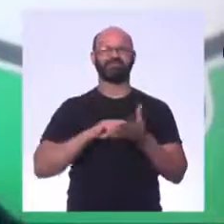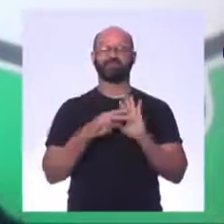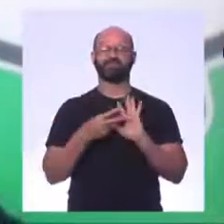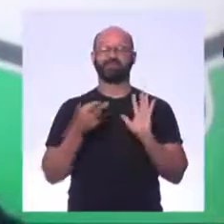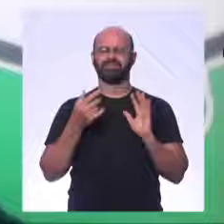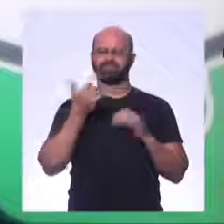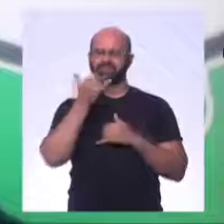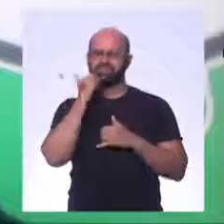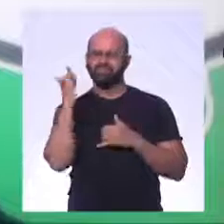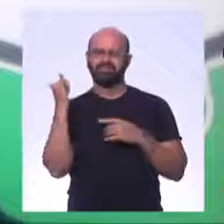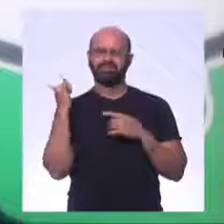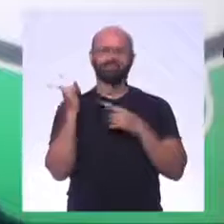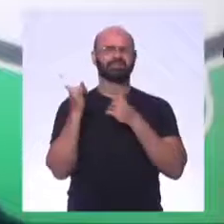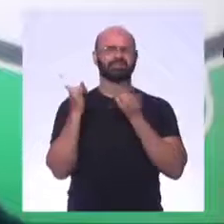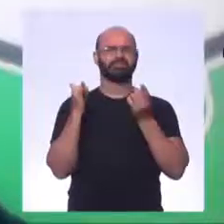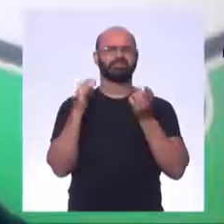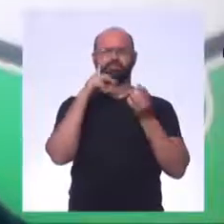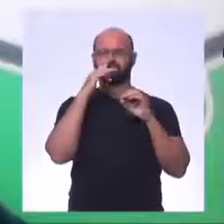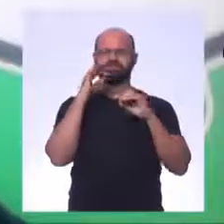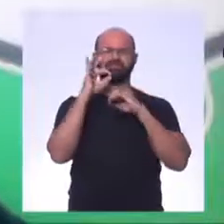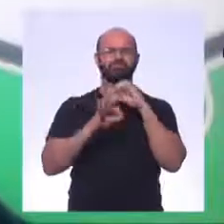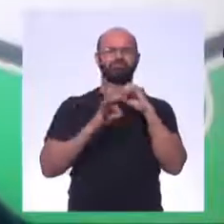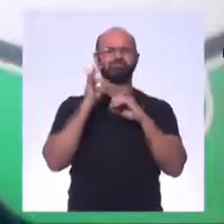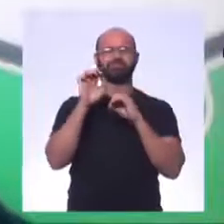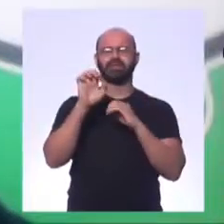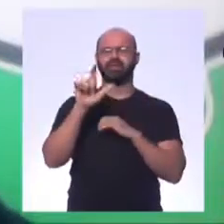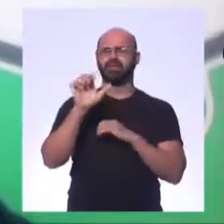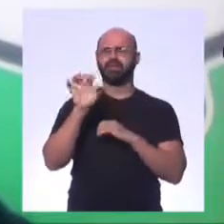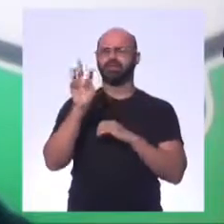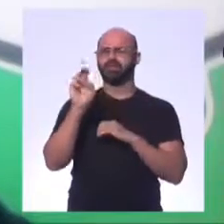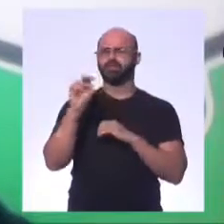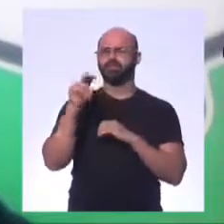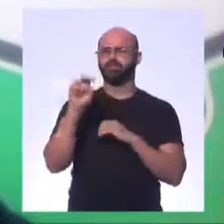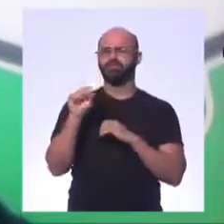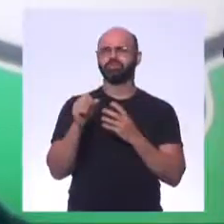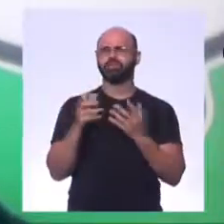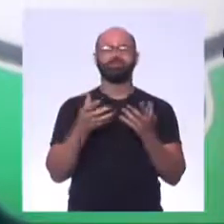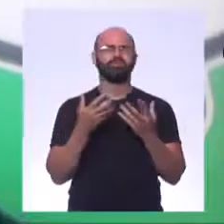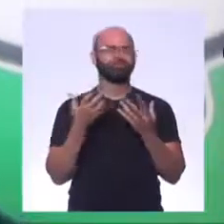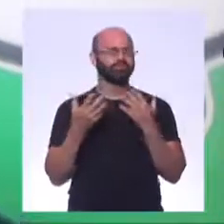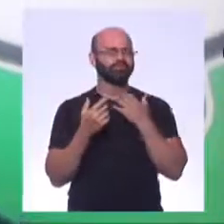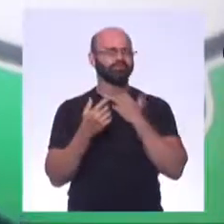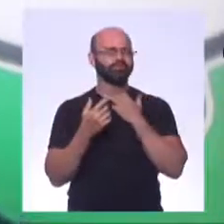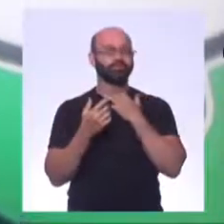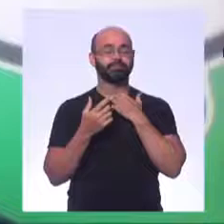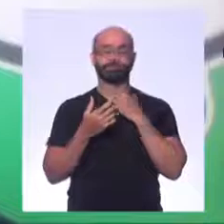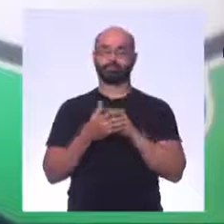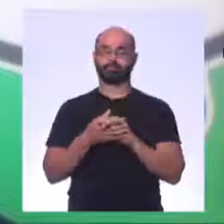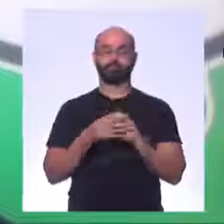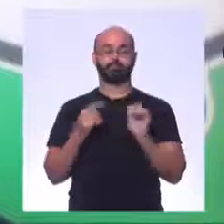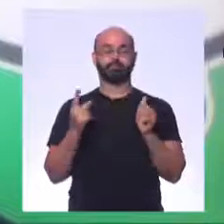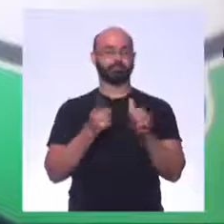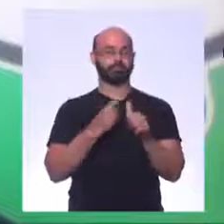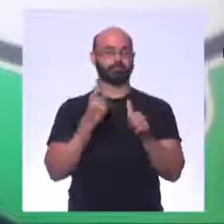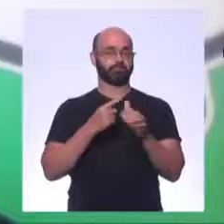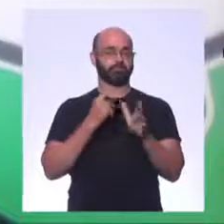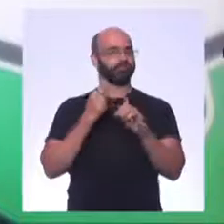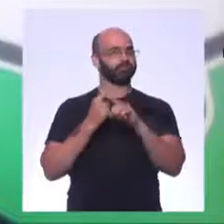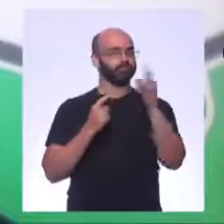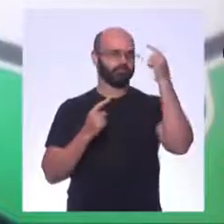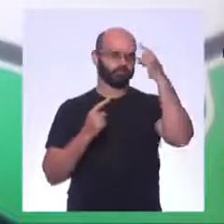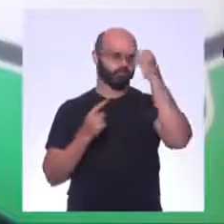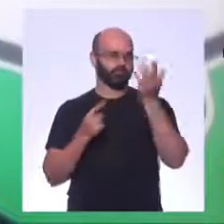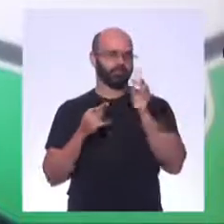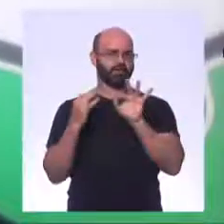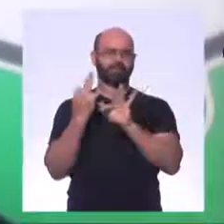Eletricidade, elétrons. Bom, antes de mais nada, eu quero deixar claro para vocês que não se trata aqui de uma aula